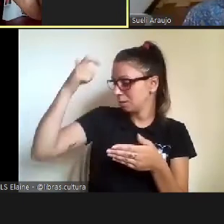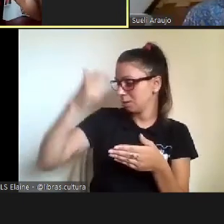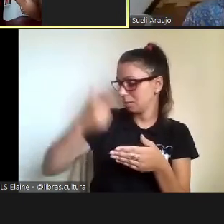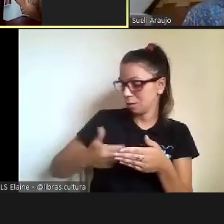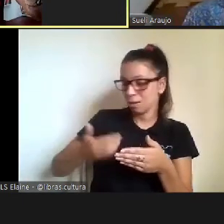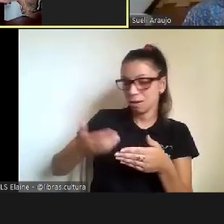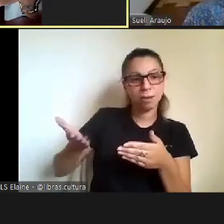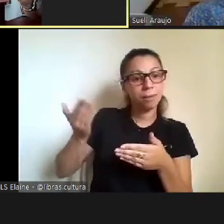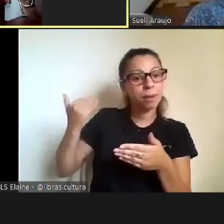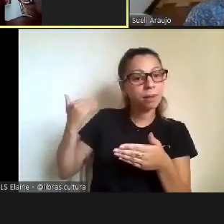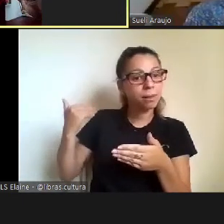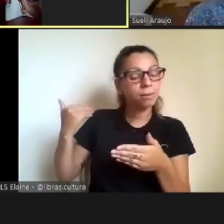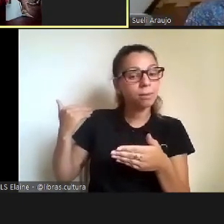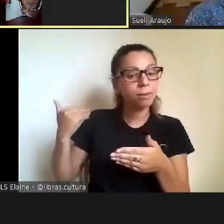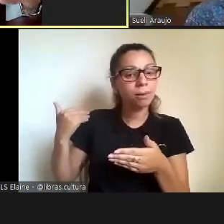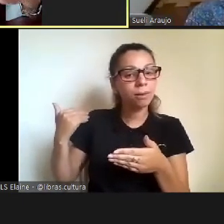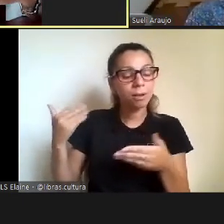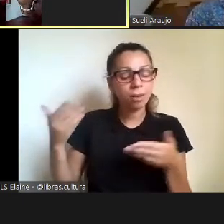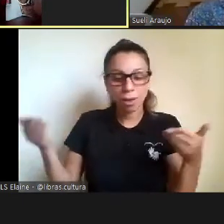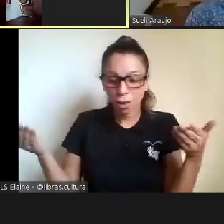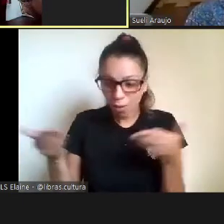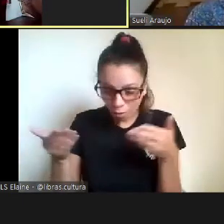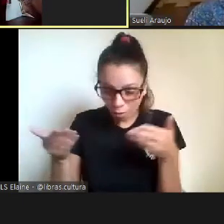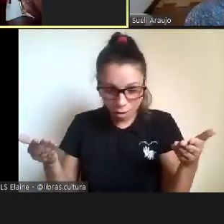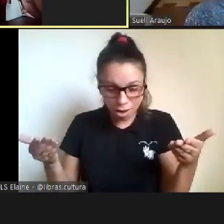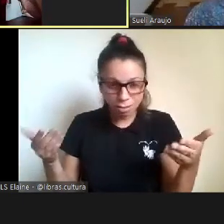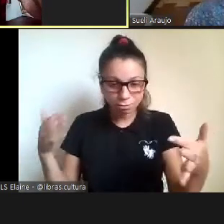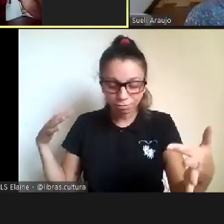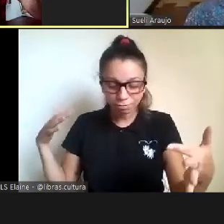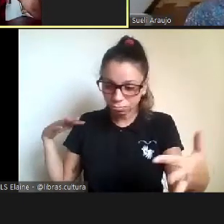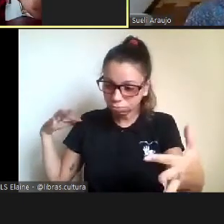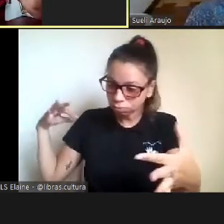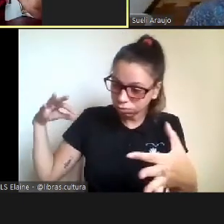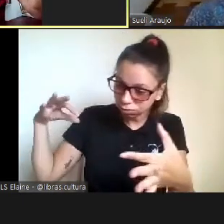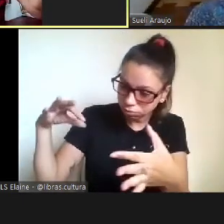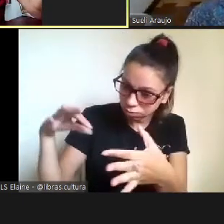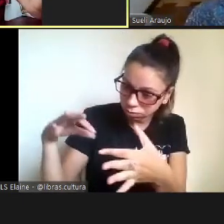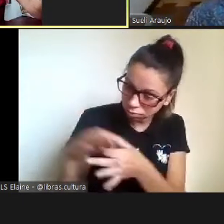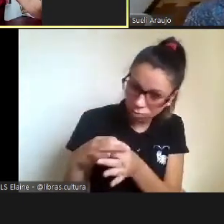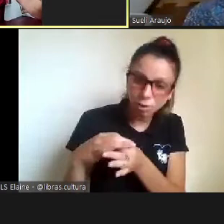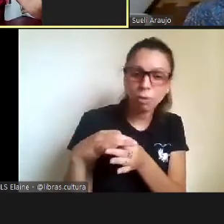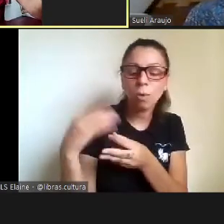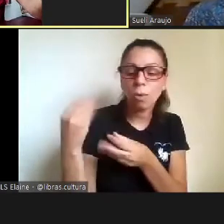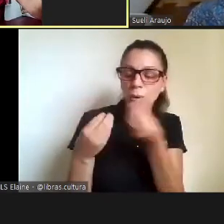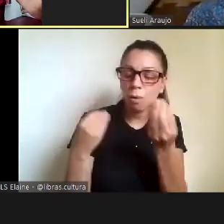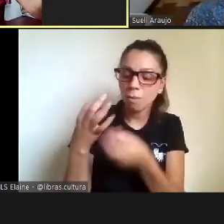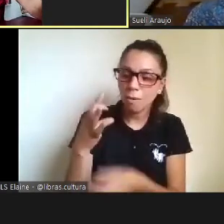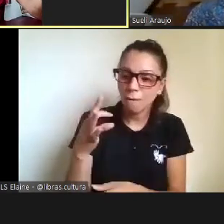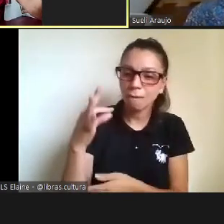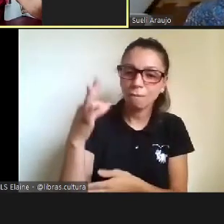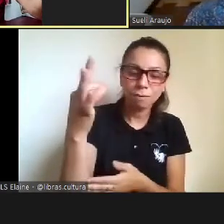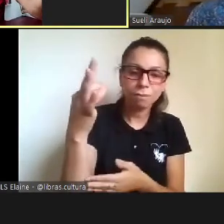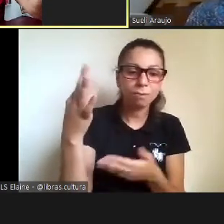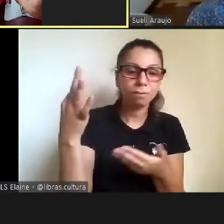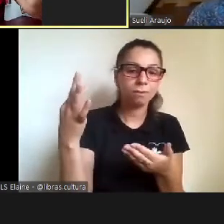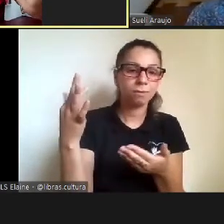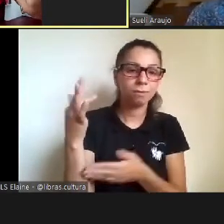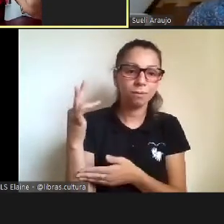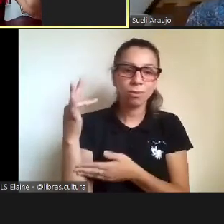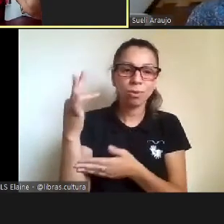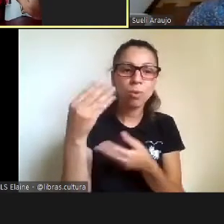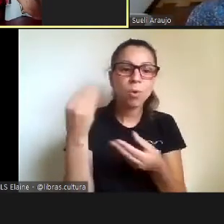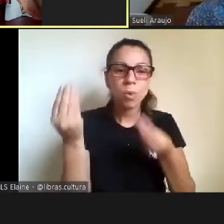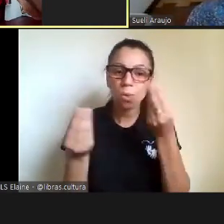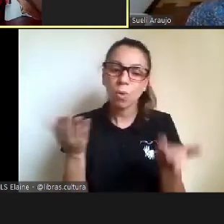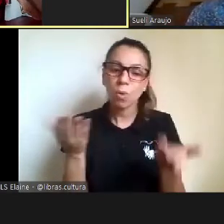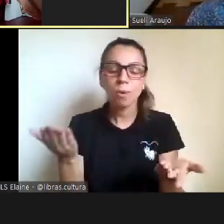para esse passado do vir a ser, entende? Tipo, né? Eu acho que